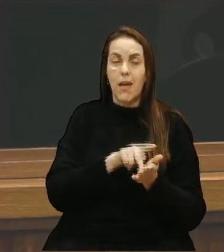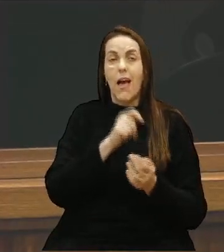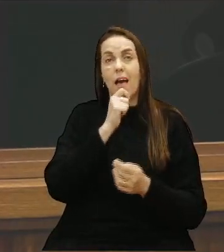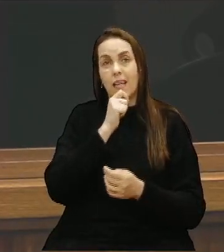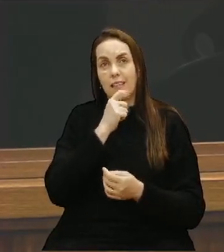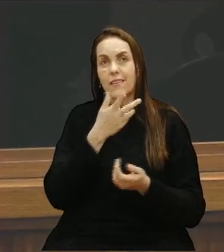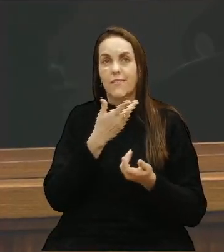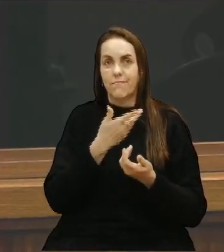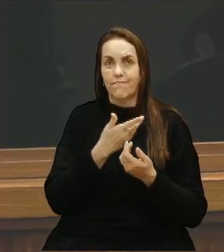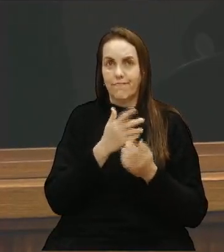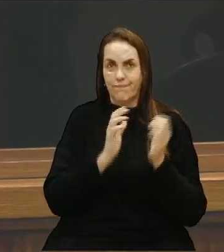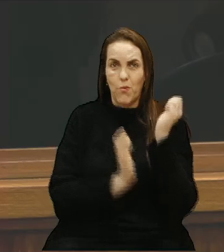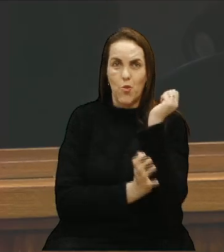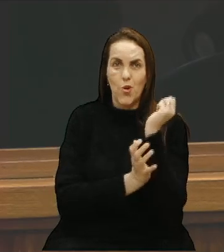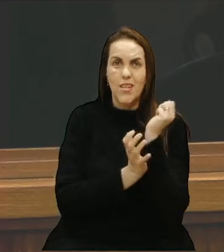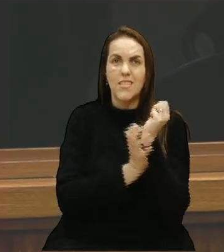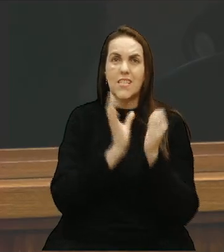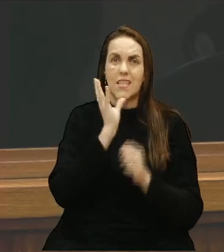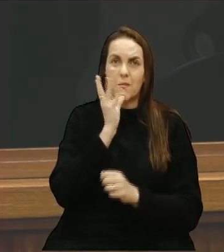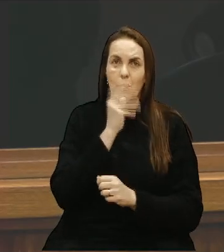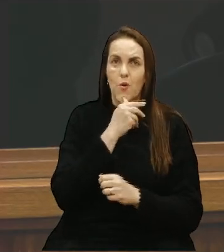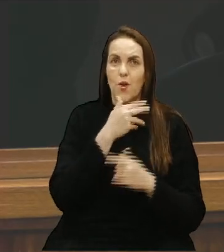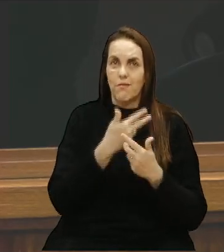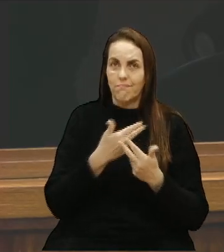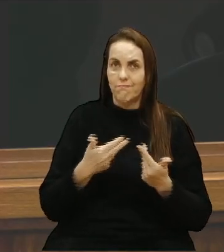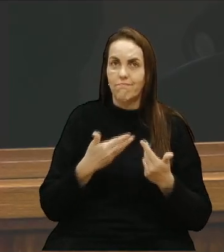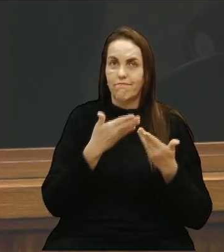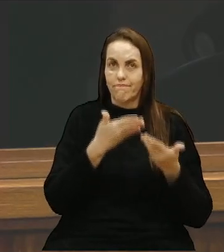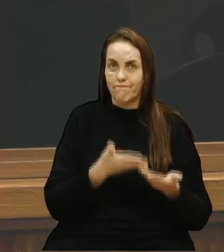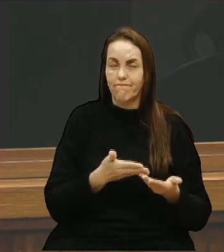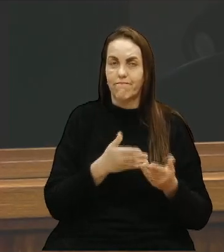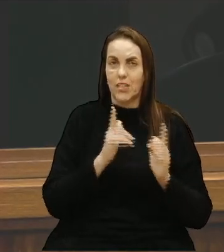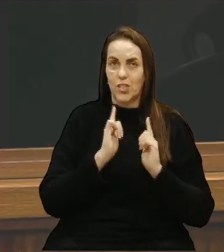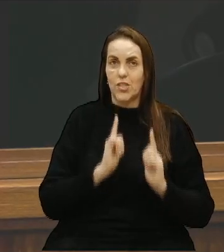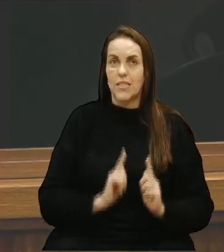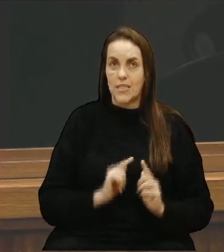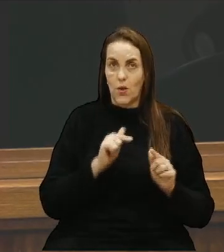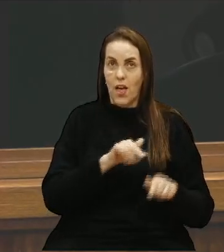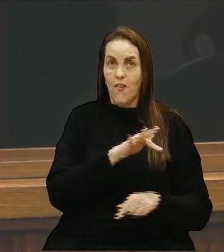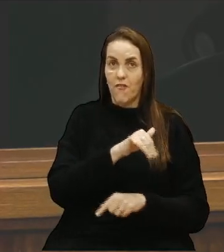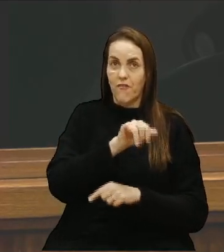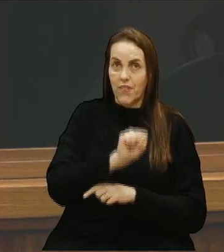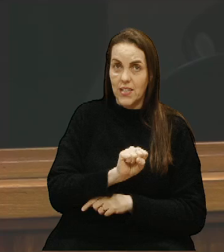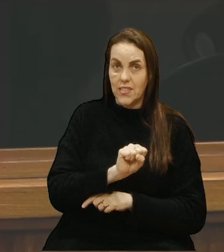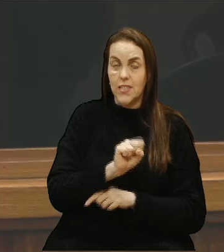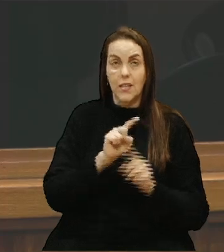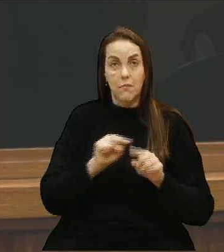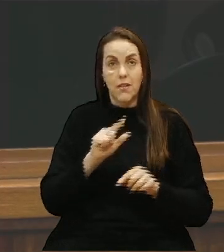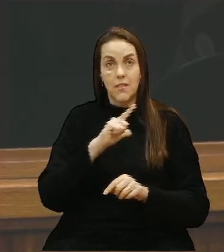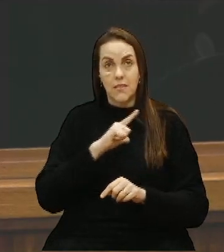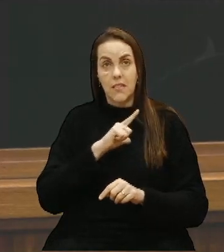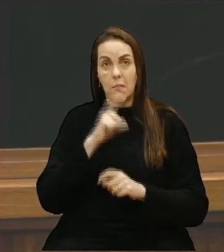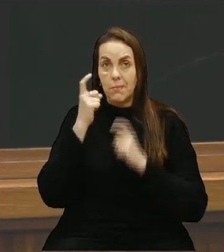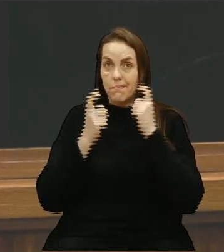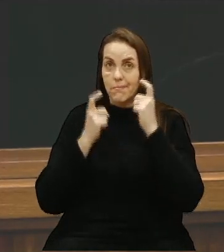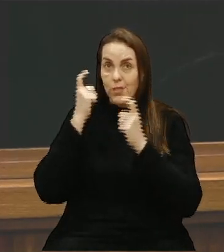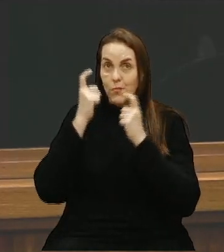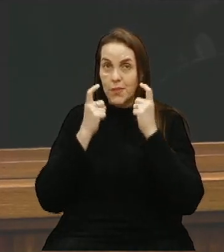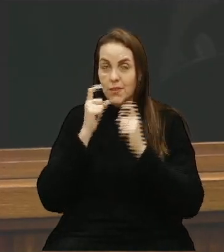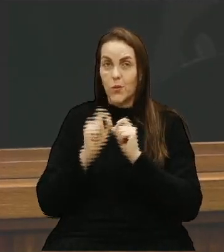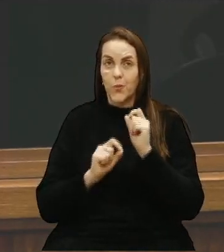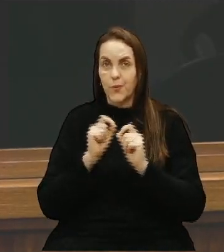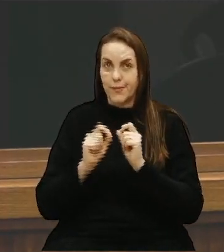que dificulte a gestão da FAS. Mas tem uma questão que me preocupa, que